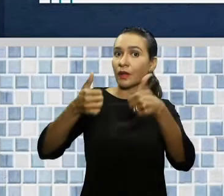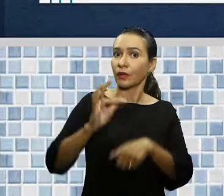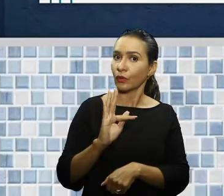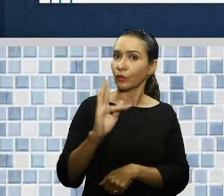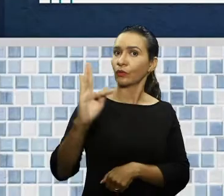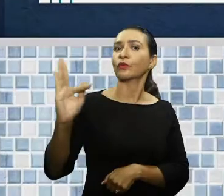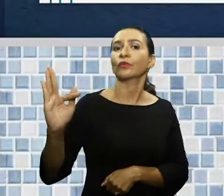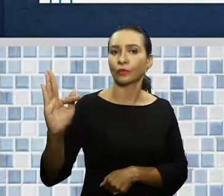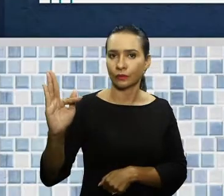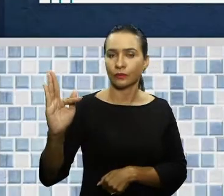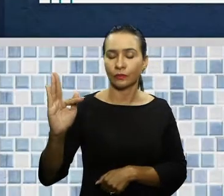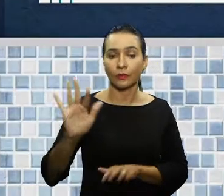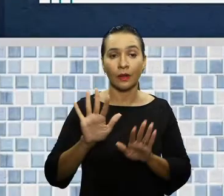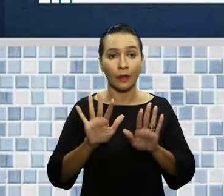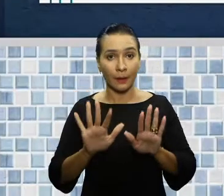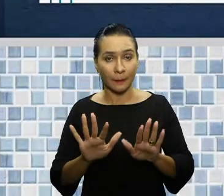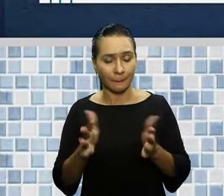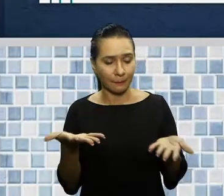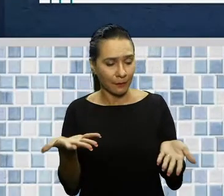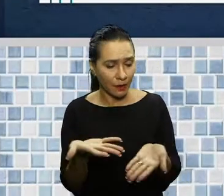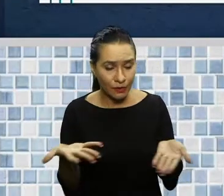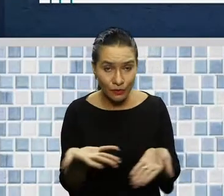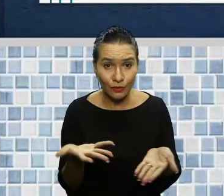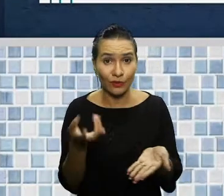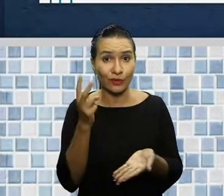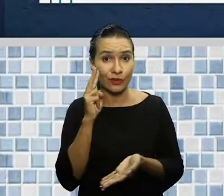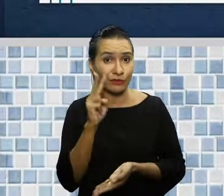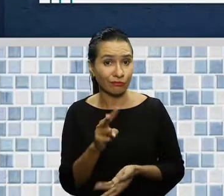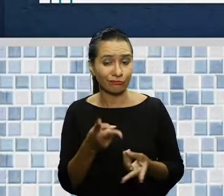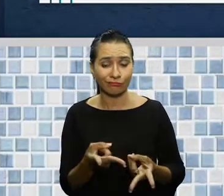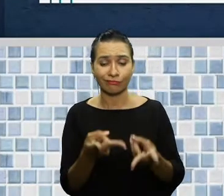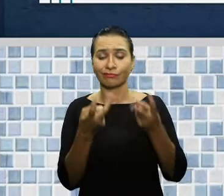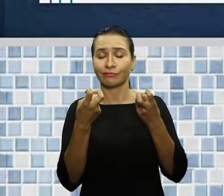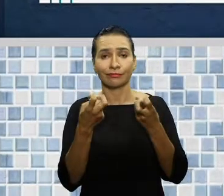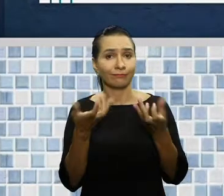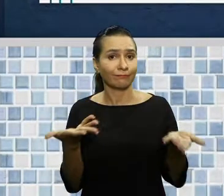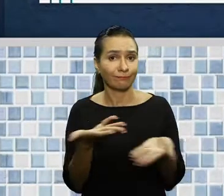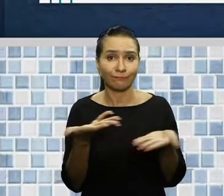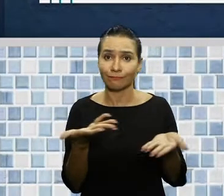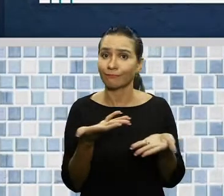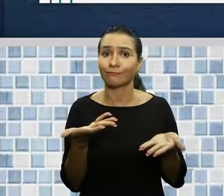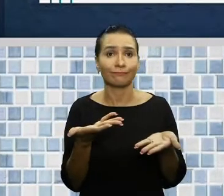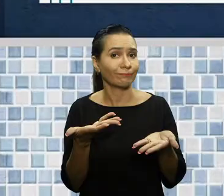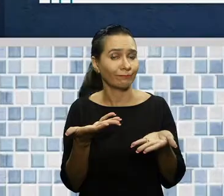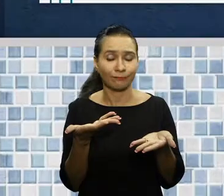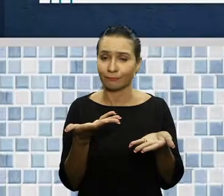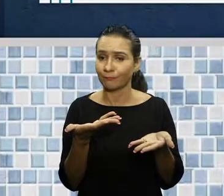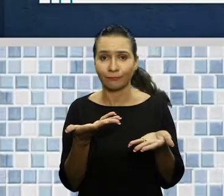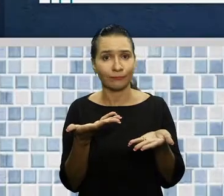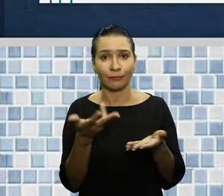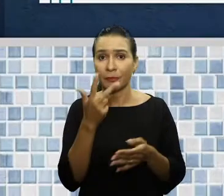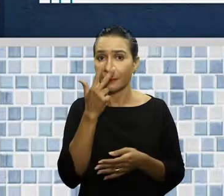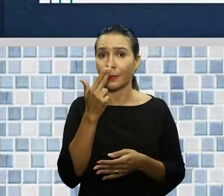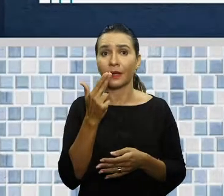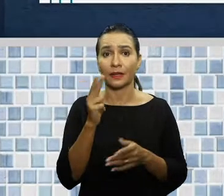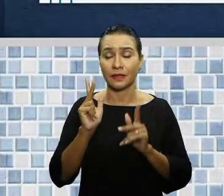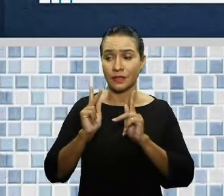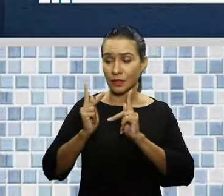no futuro. Mas o que a gente vê é que a gente não está fazendo não está se vendo como